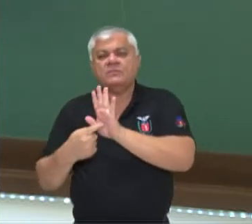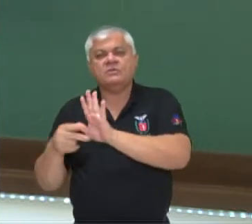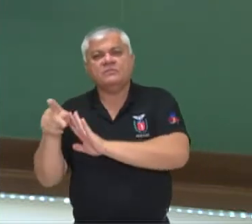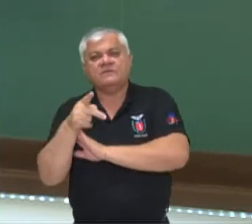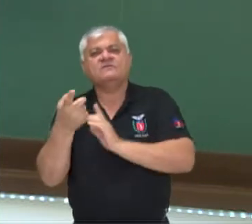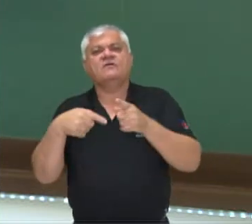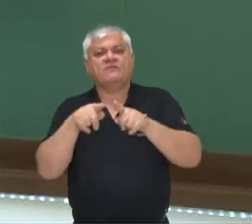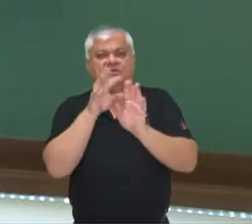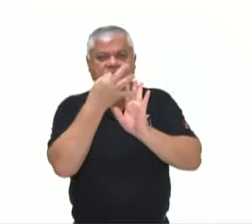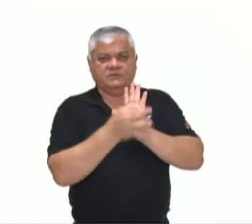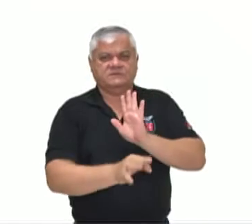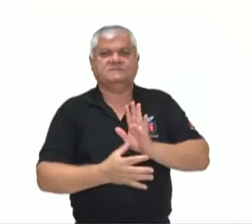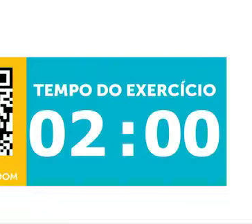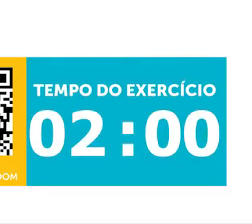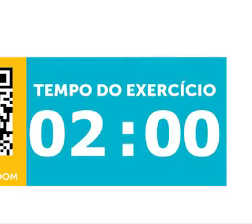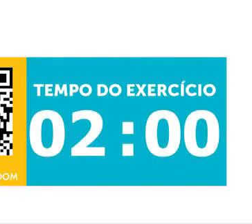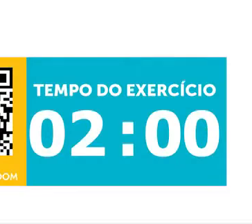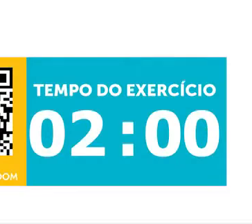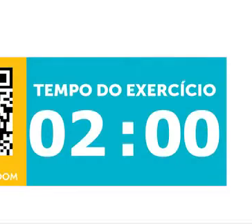a fazer a correção.